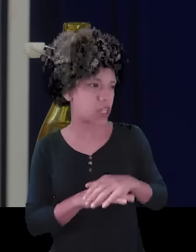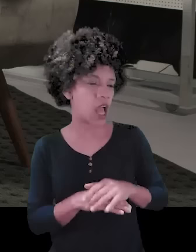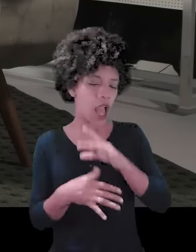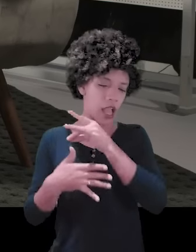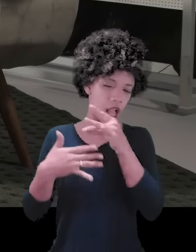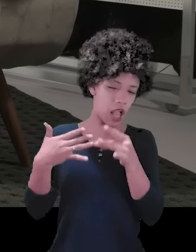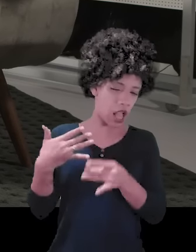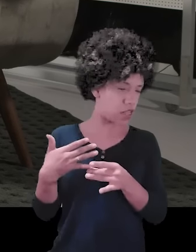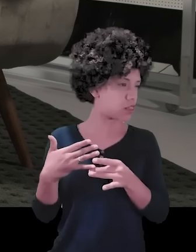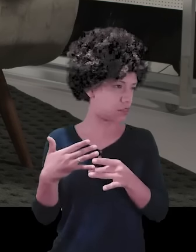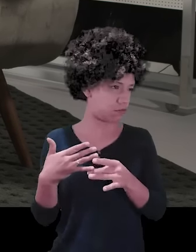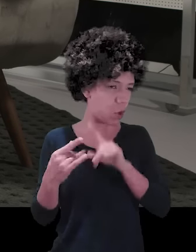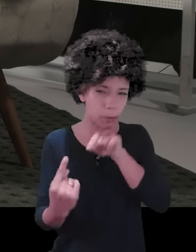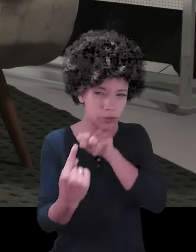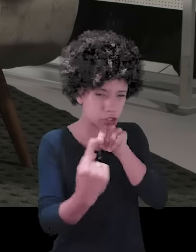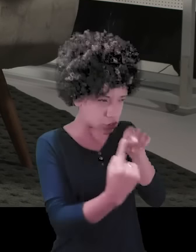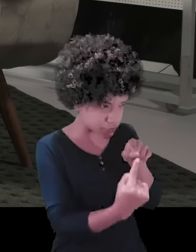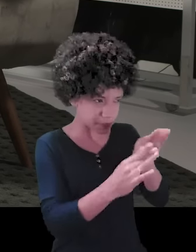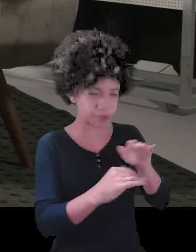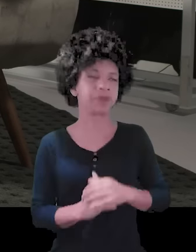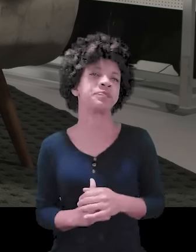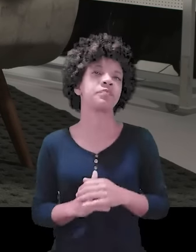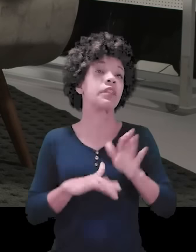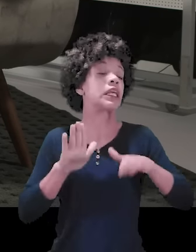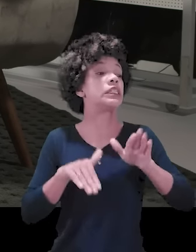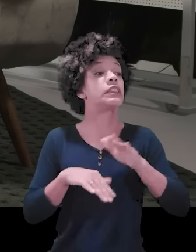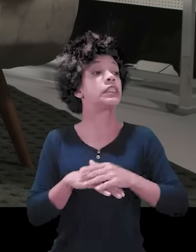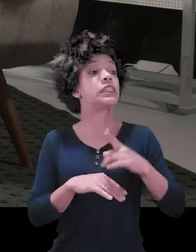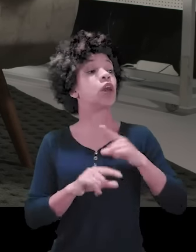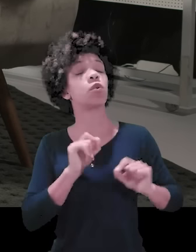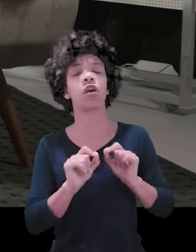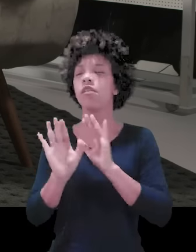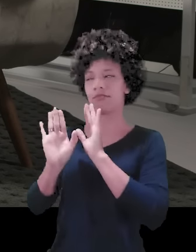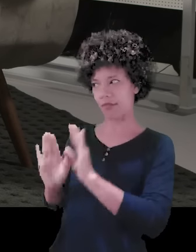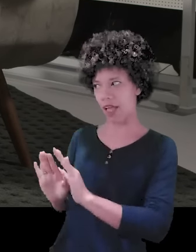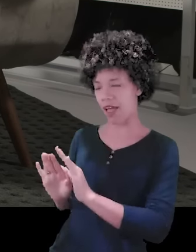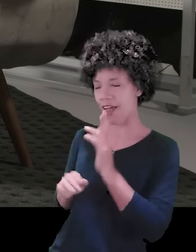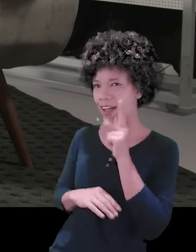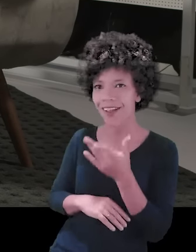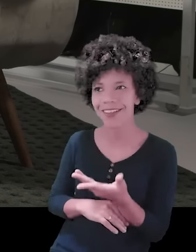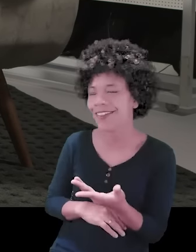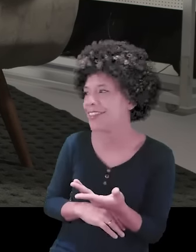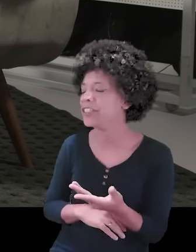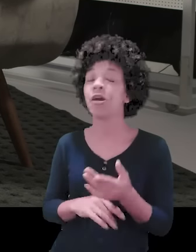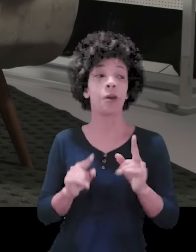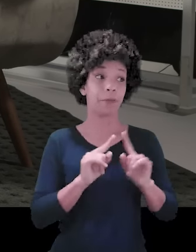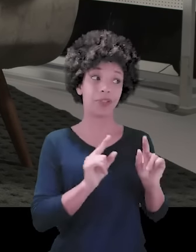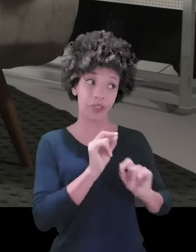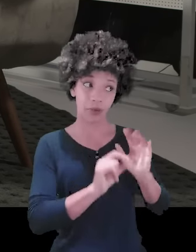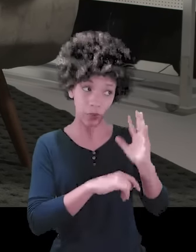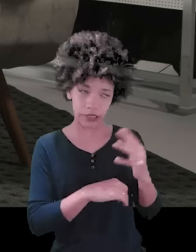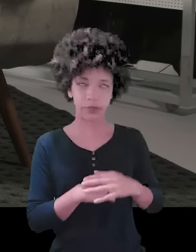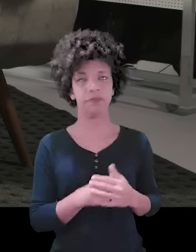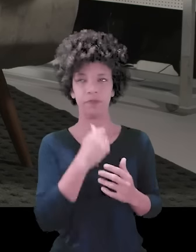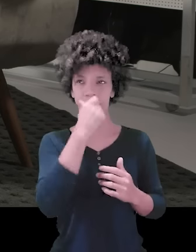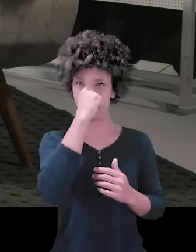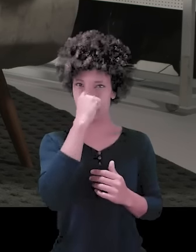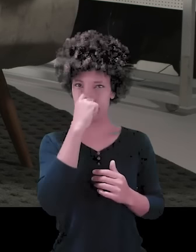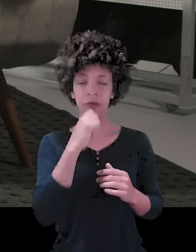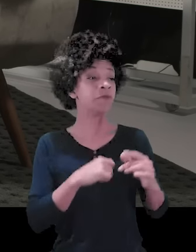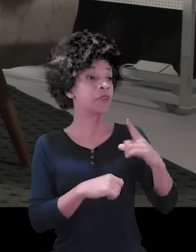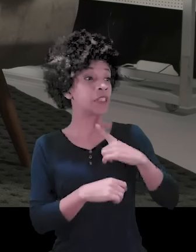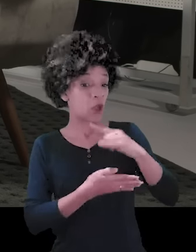fazer a cada função é geralmente assim e aí é o que que acontece